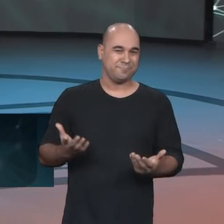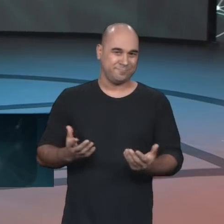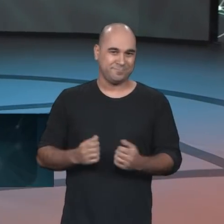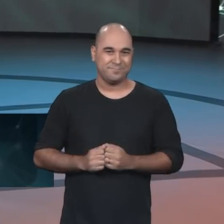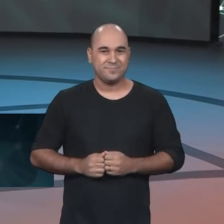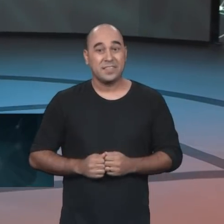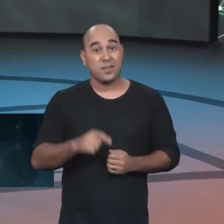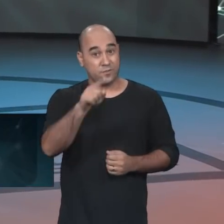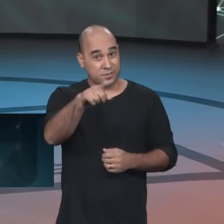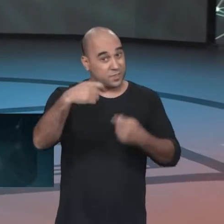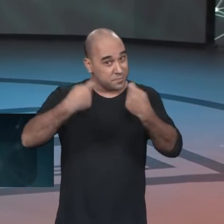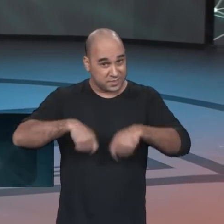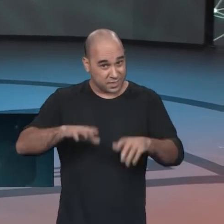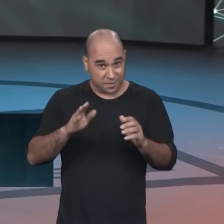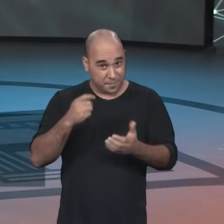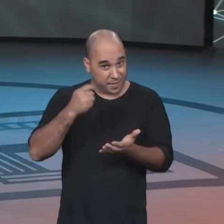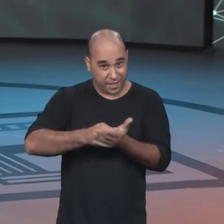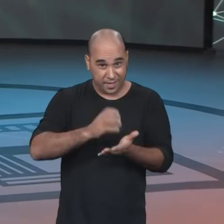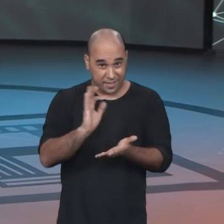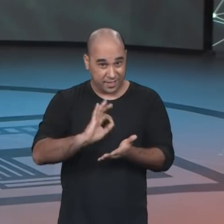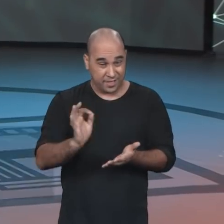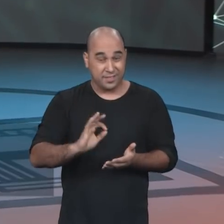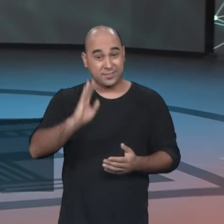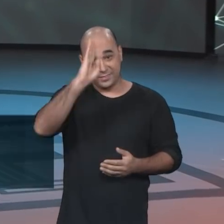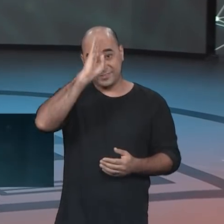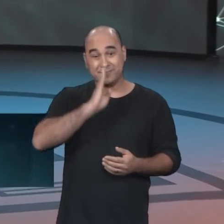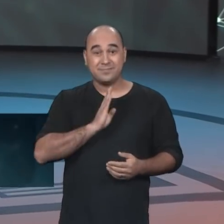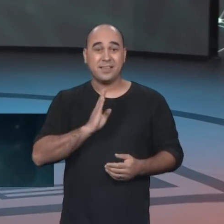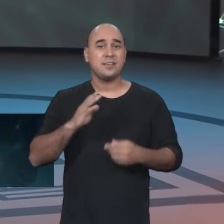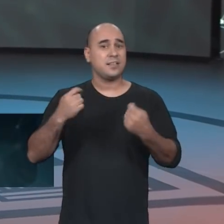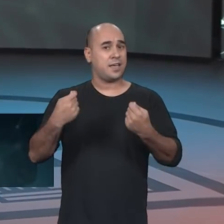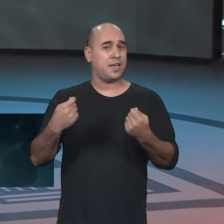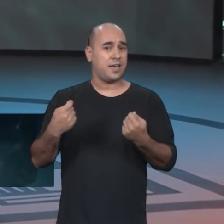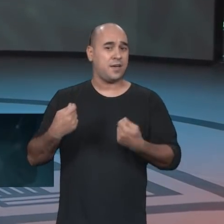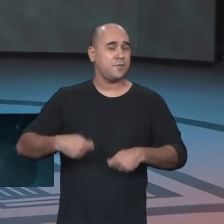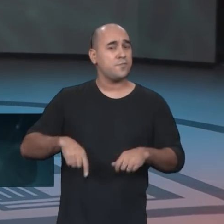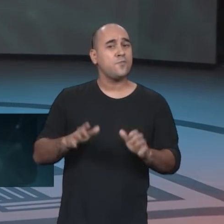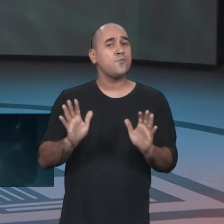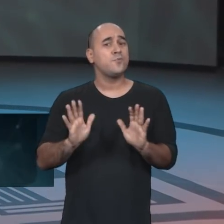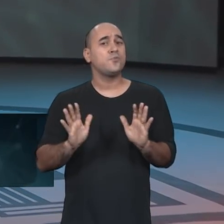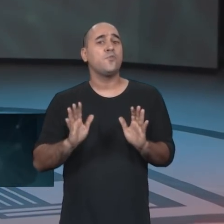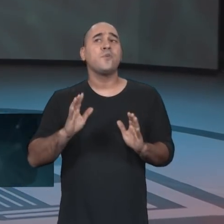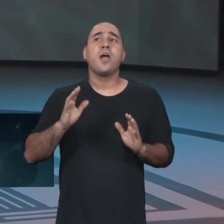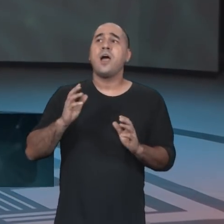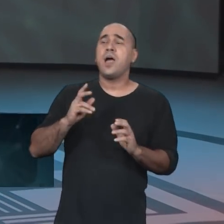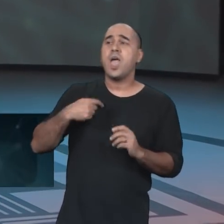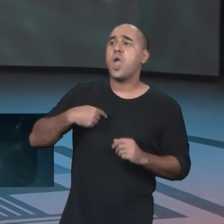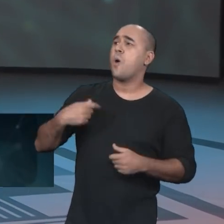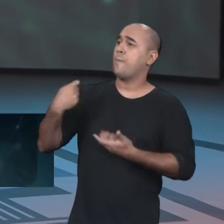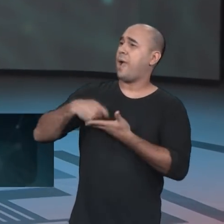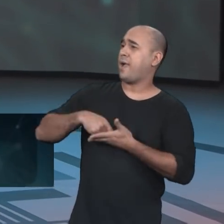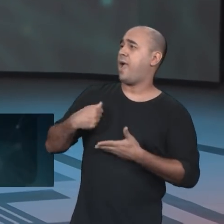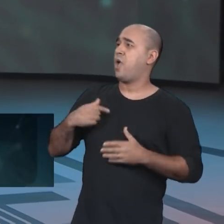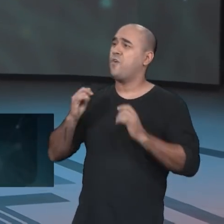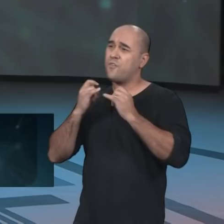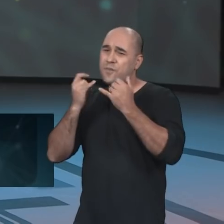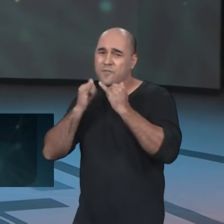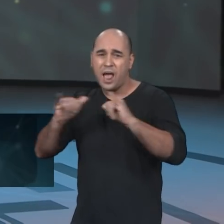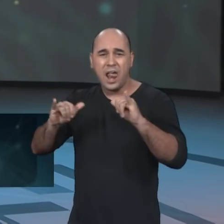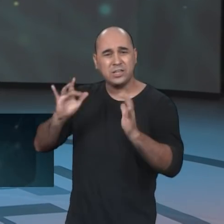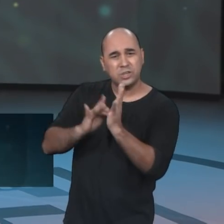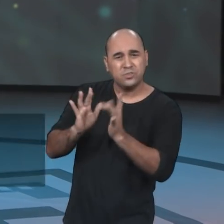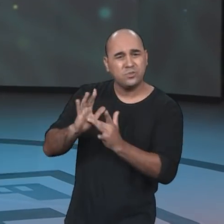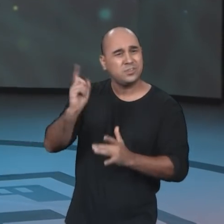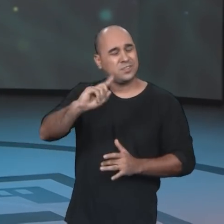E é esse curso que nós passamos com muito carinho para falar de Deus, de Jesus e da Bíblia Sagrada. E foi preparado com muita oração, espírito